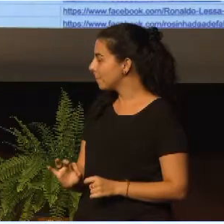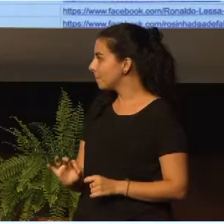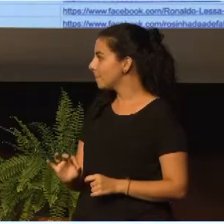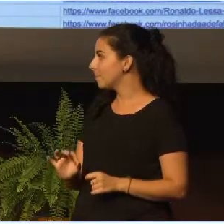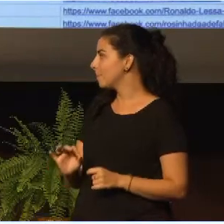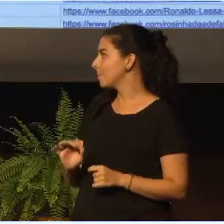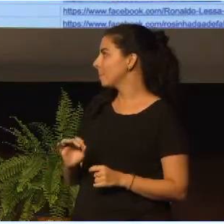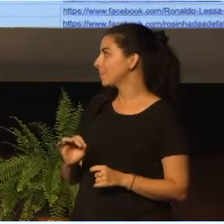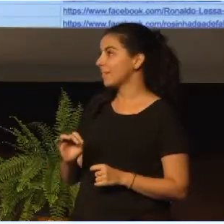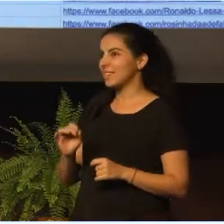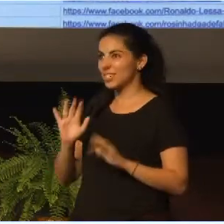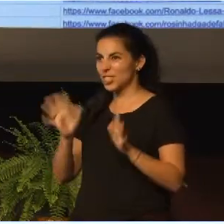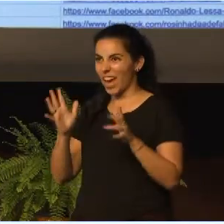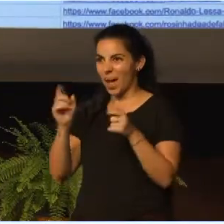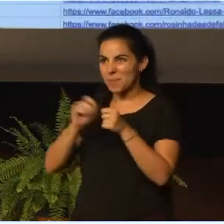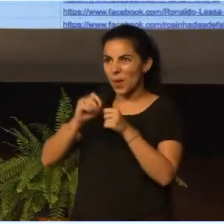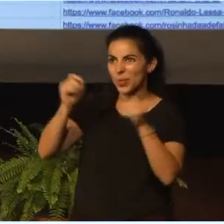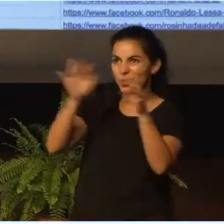tô indo pro Sul agora.